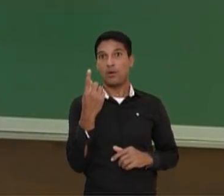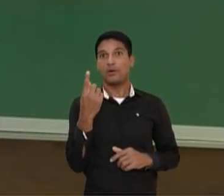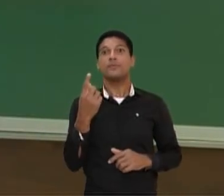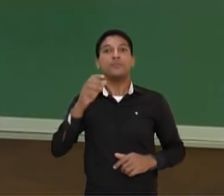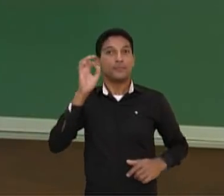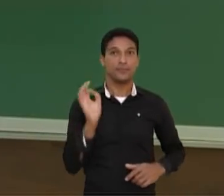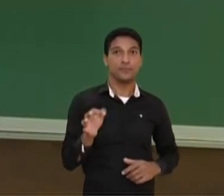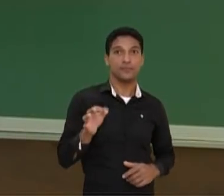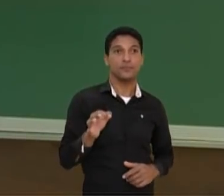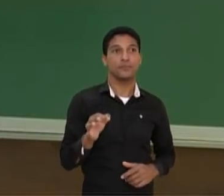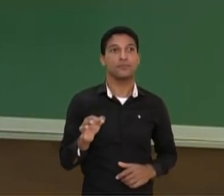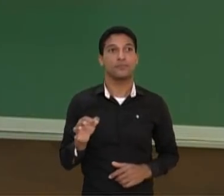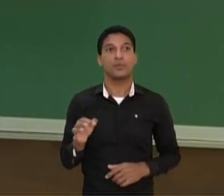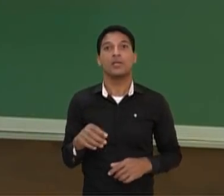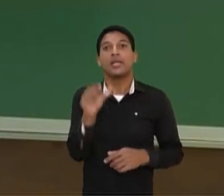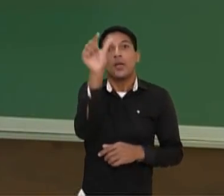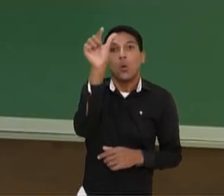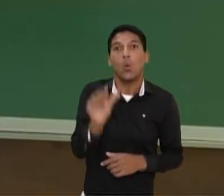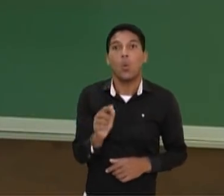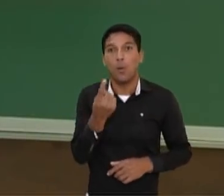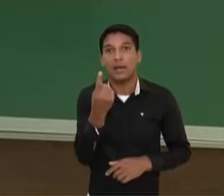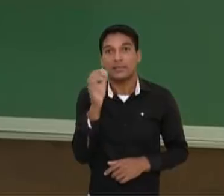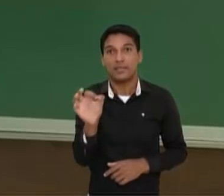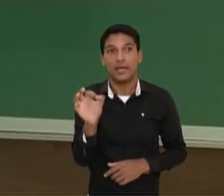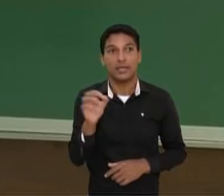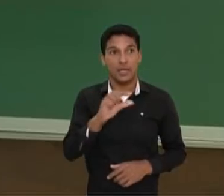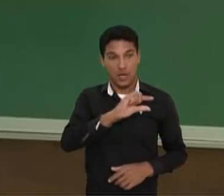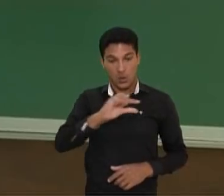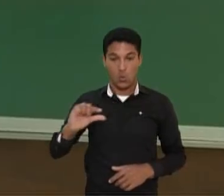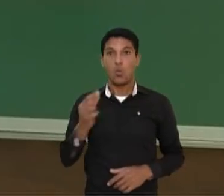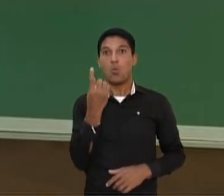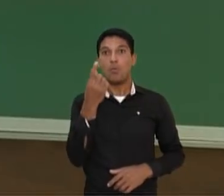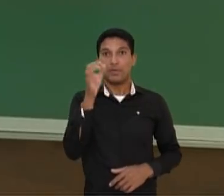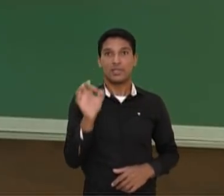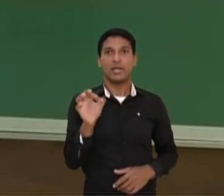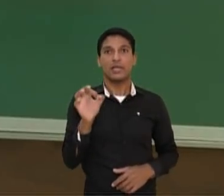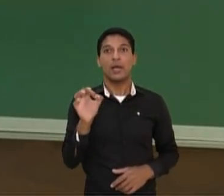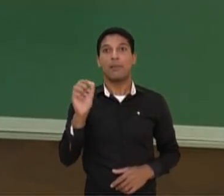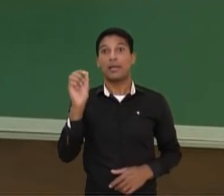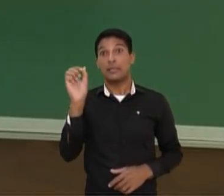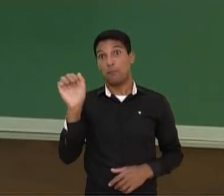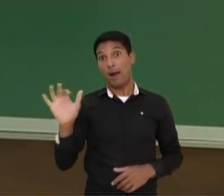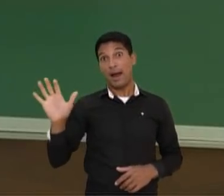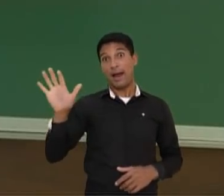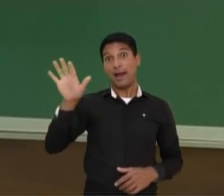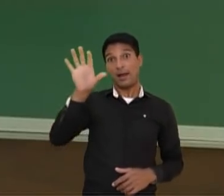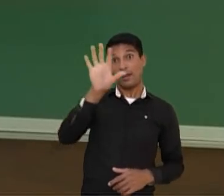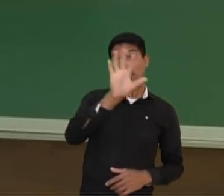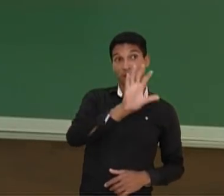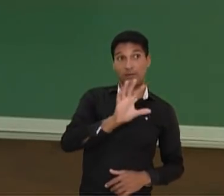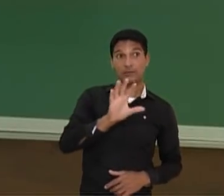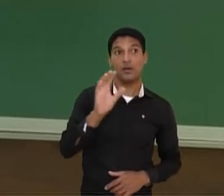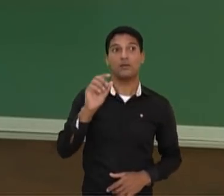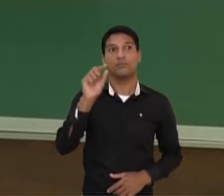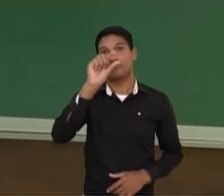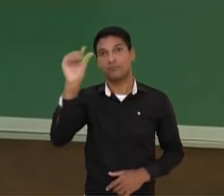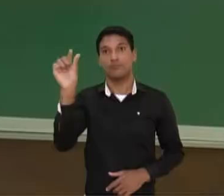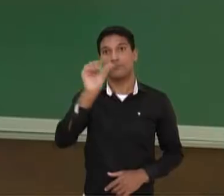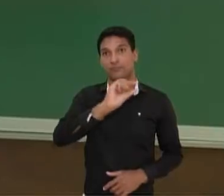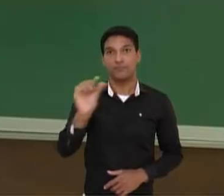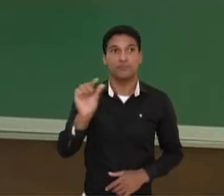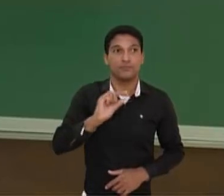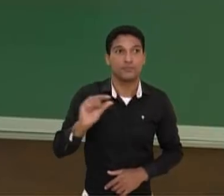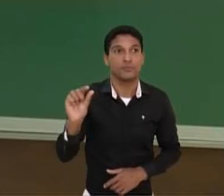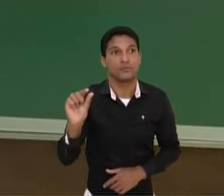tá? Aqui nós temos uma questão certa e aqui nós temos uma questão certa. O que sobrou? Sobrou 1, 2, 3, 4,